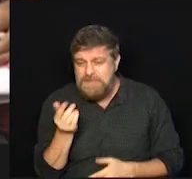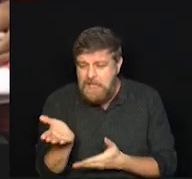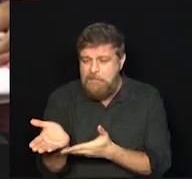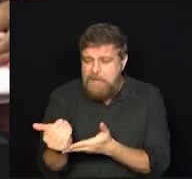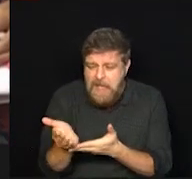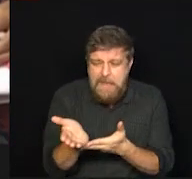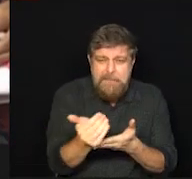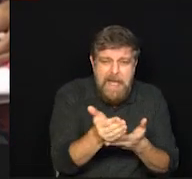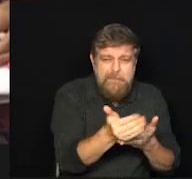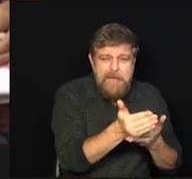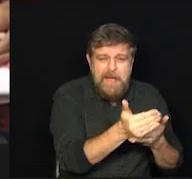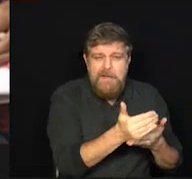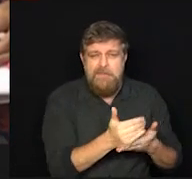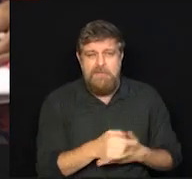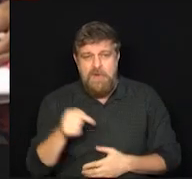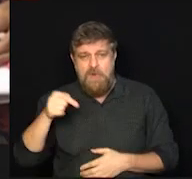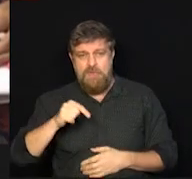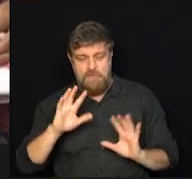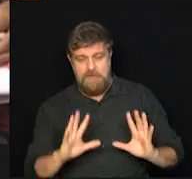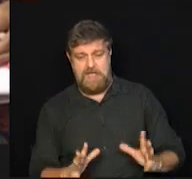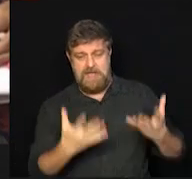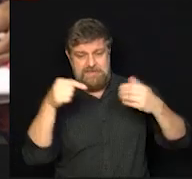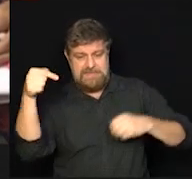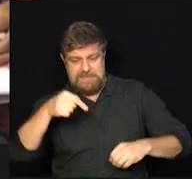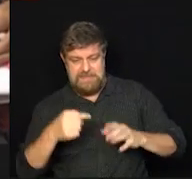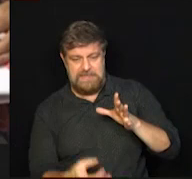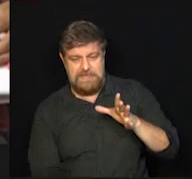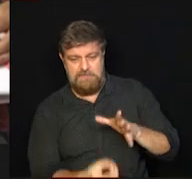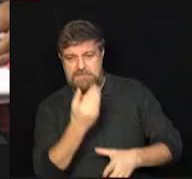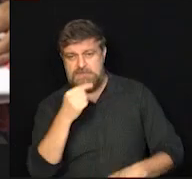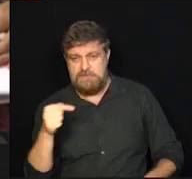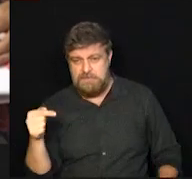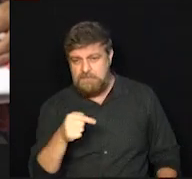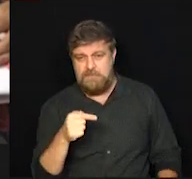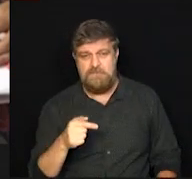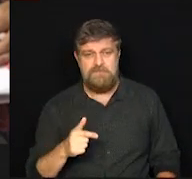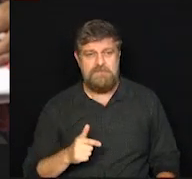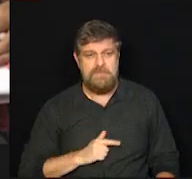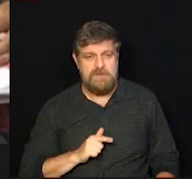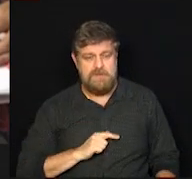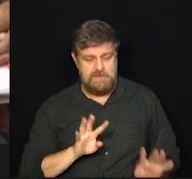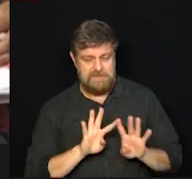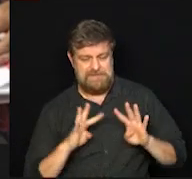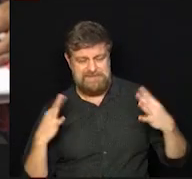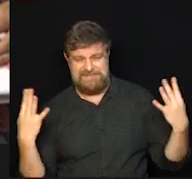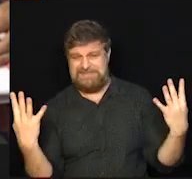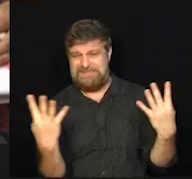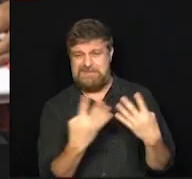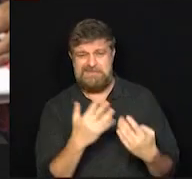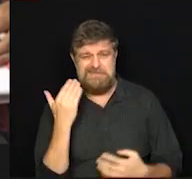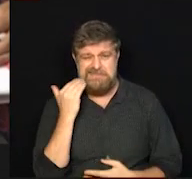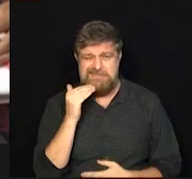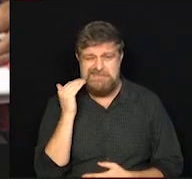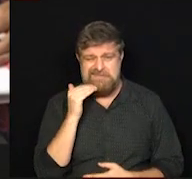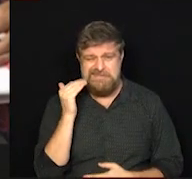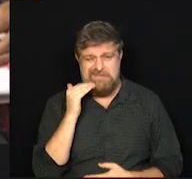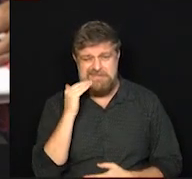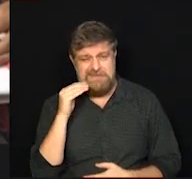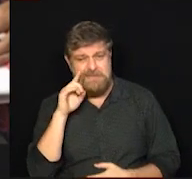ou os eventos aqui gente então o secamento daquele extremamente precário